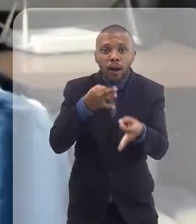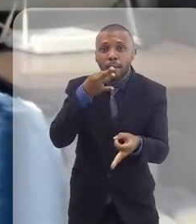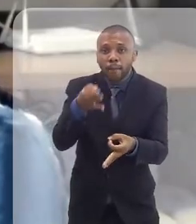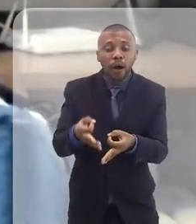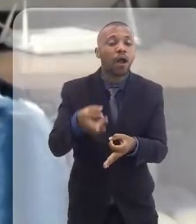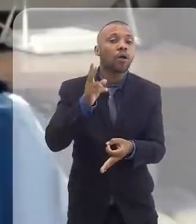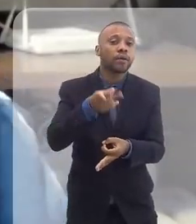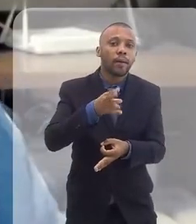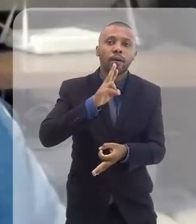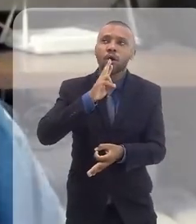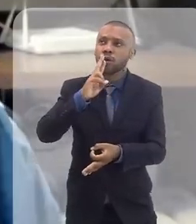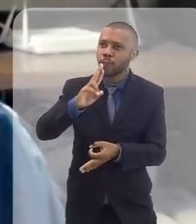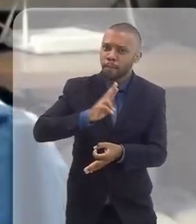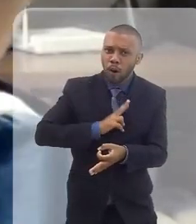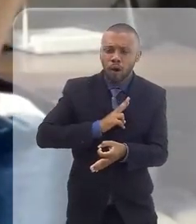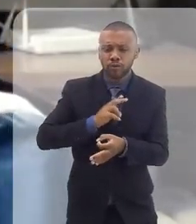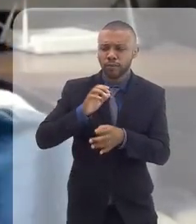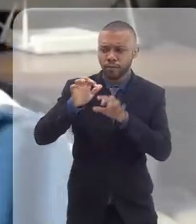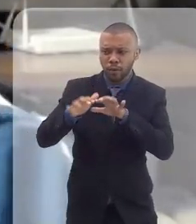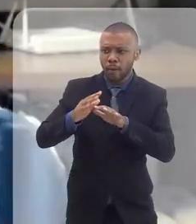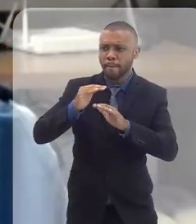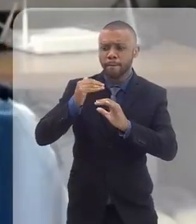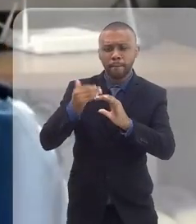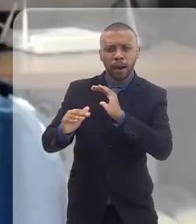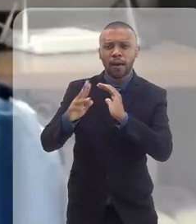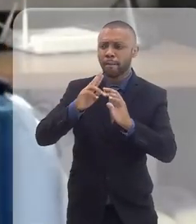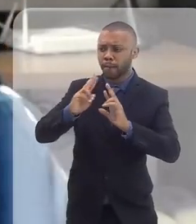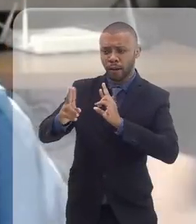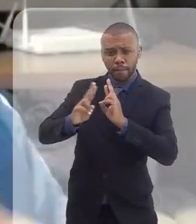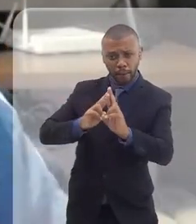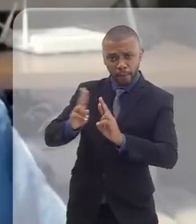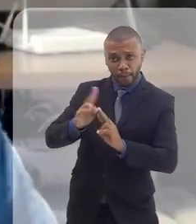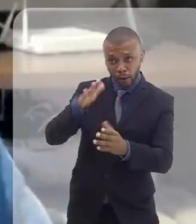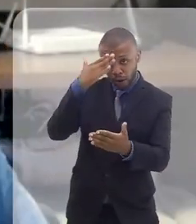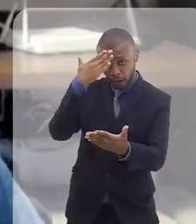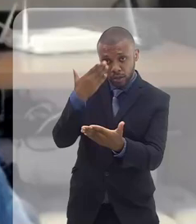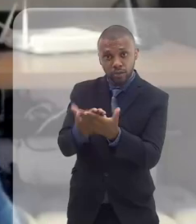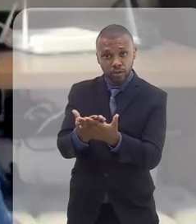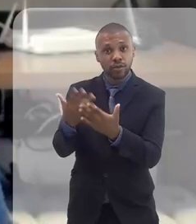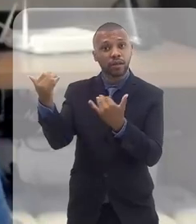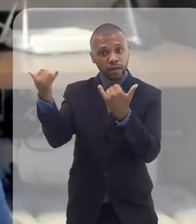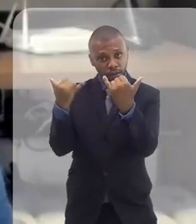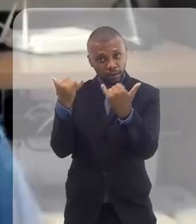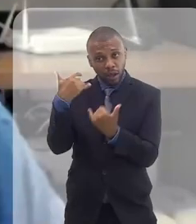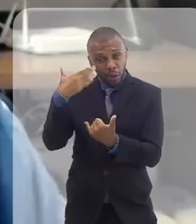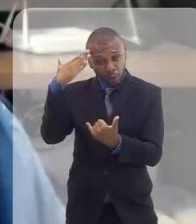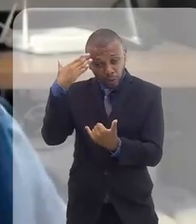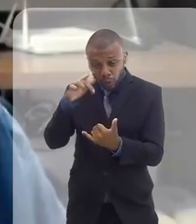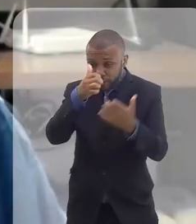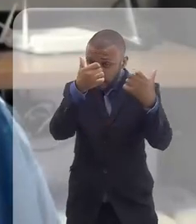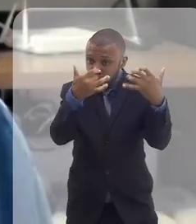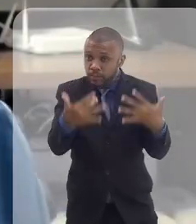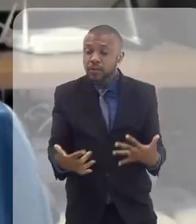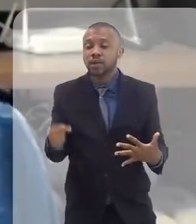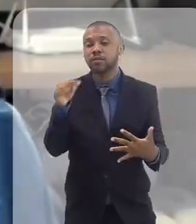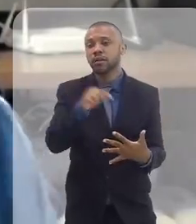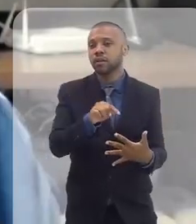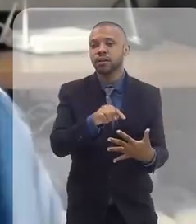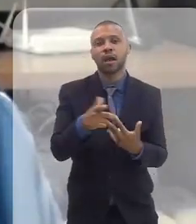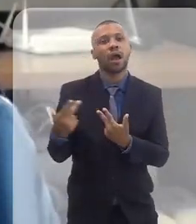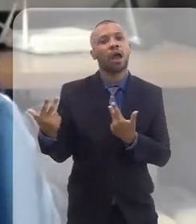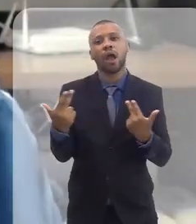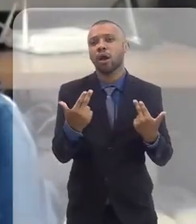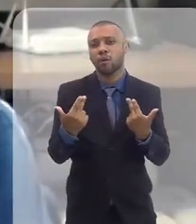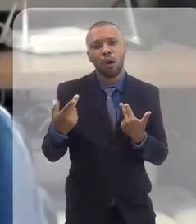eu respondo, pode voltar outra, respondo, ou seja, eu acredito naquele dado, eu sei o que está ali